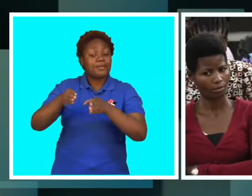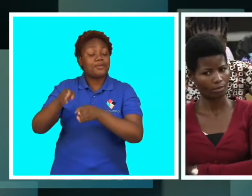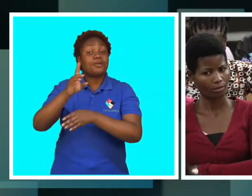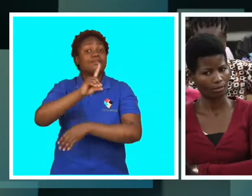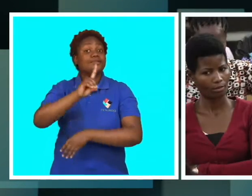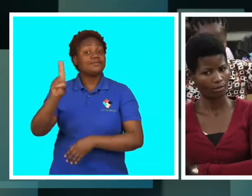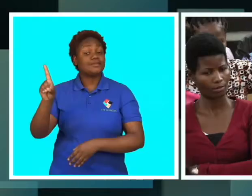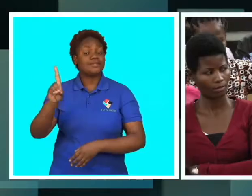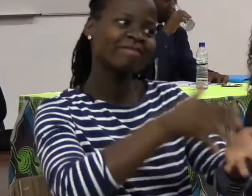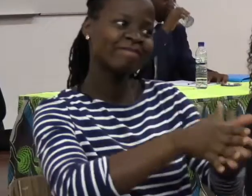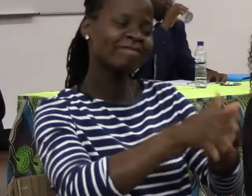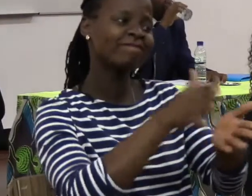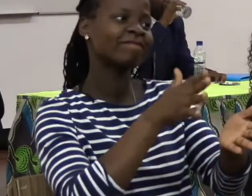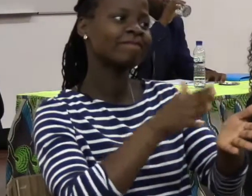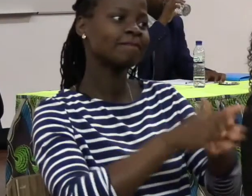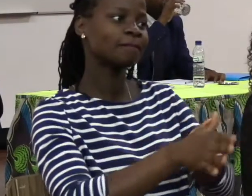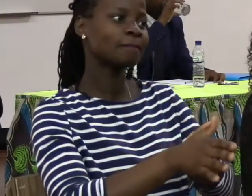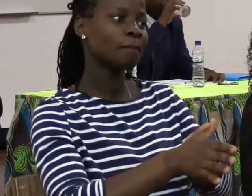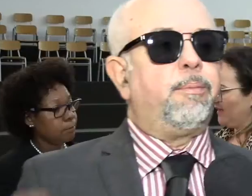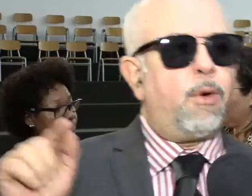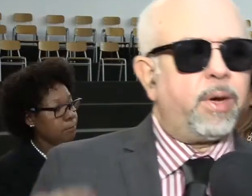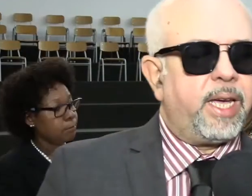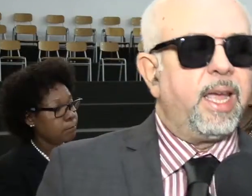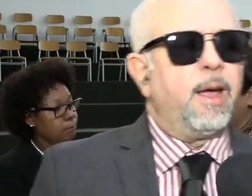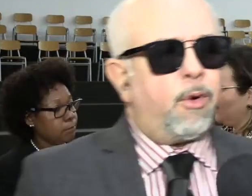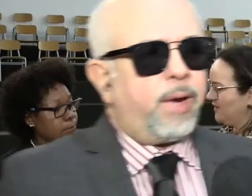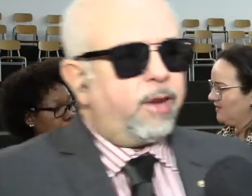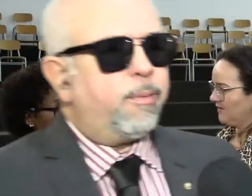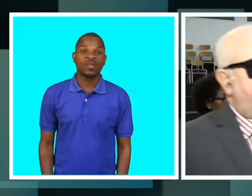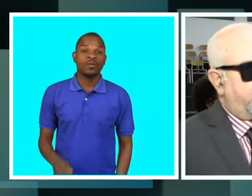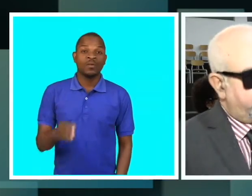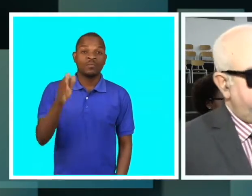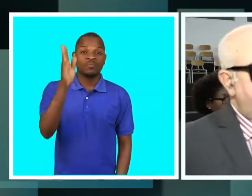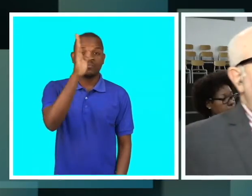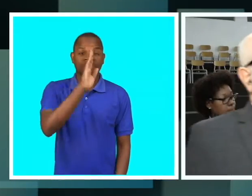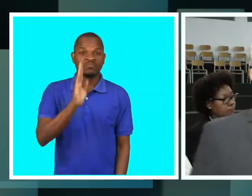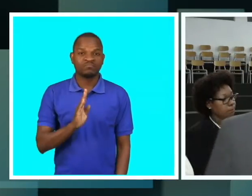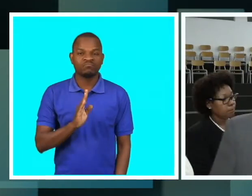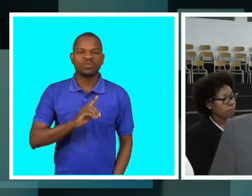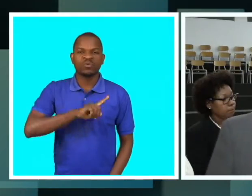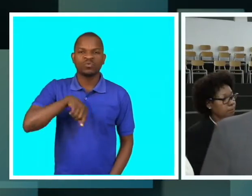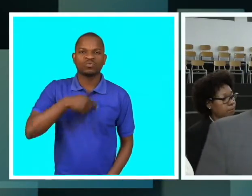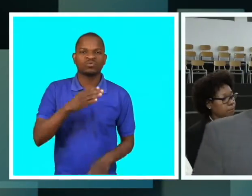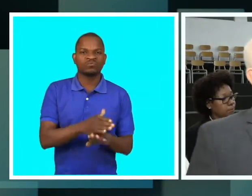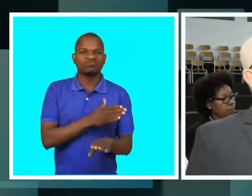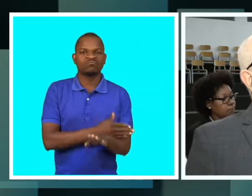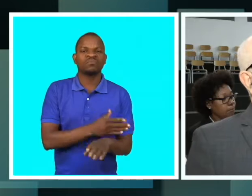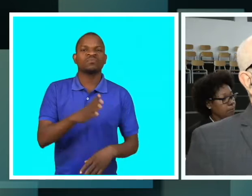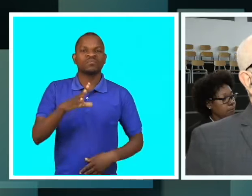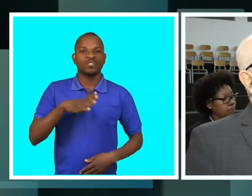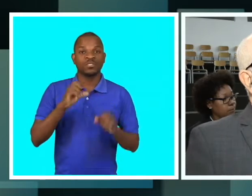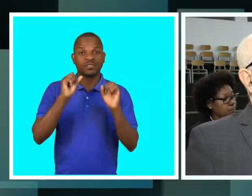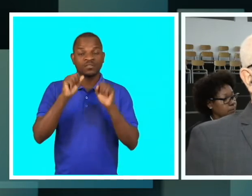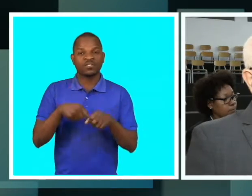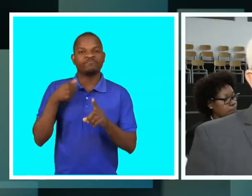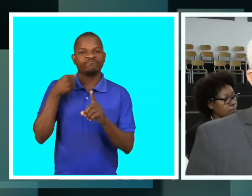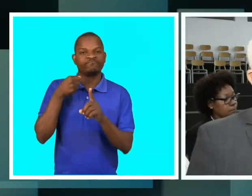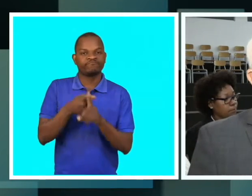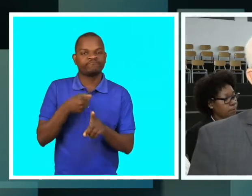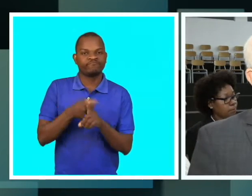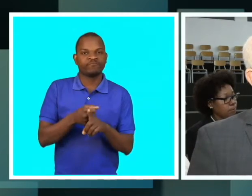práticas de outros países na inclusão de pessoas com deficiência. No Brasil, nós também vivenciamos ainda